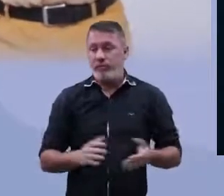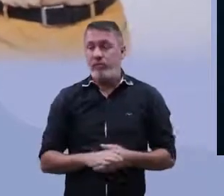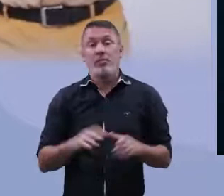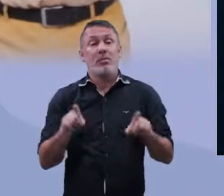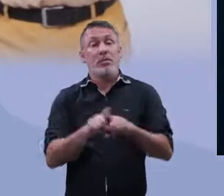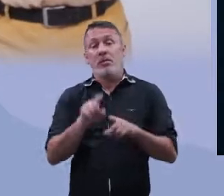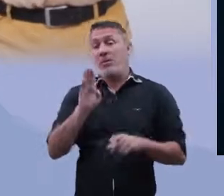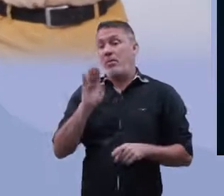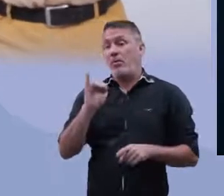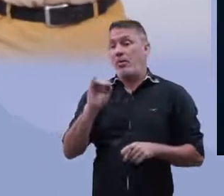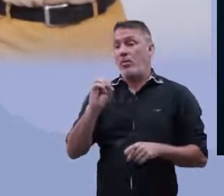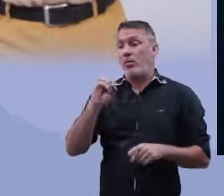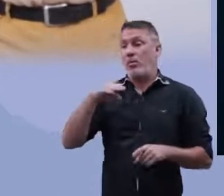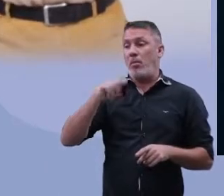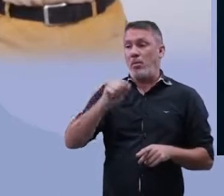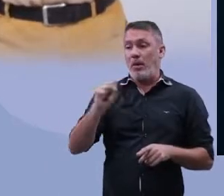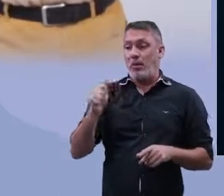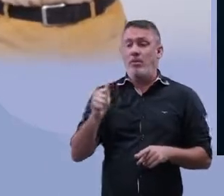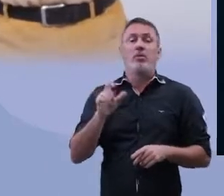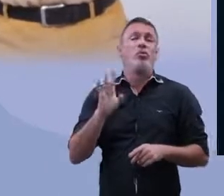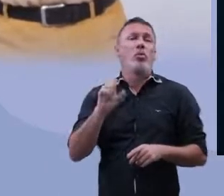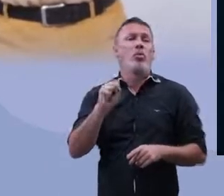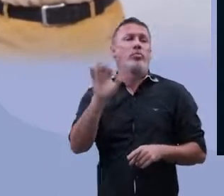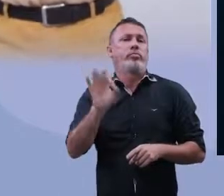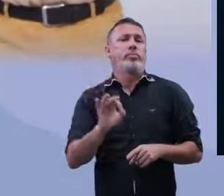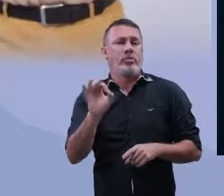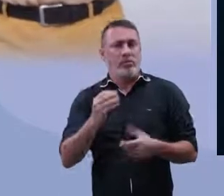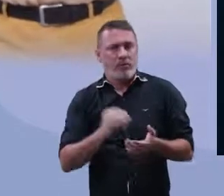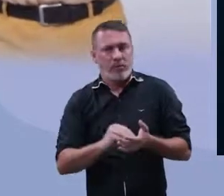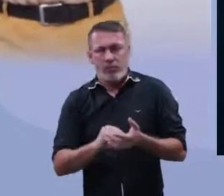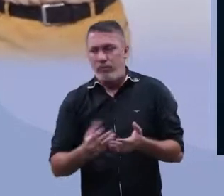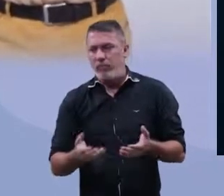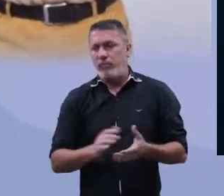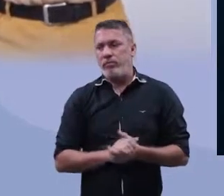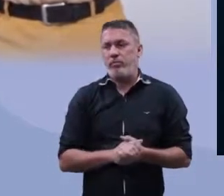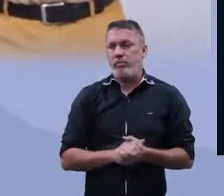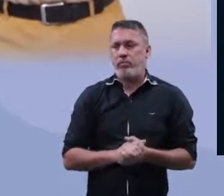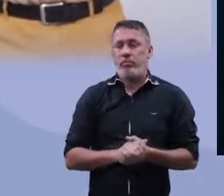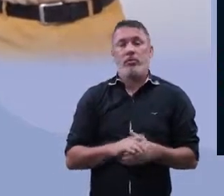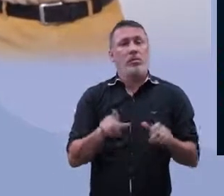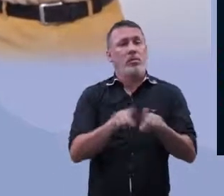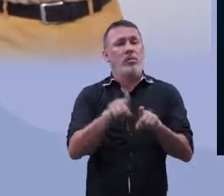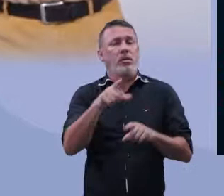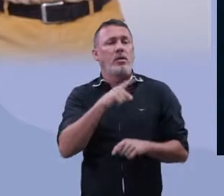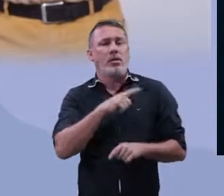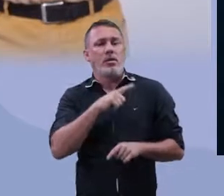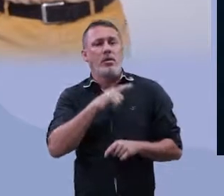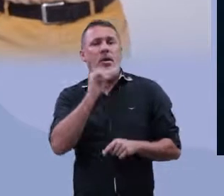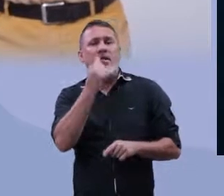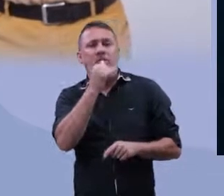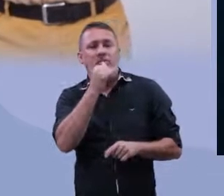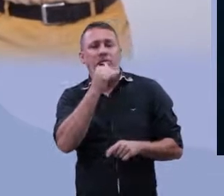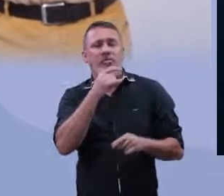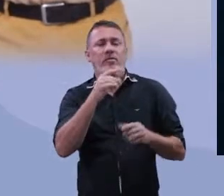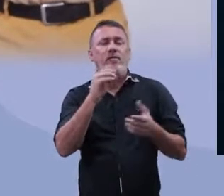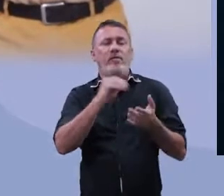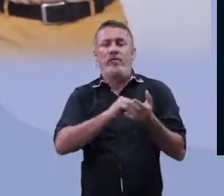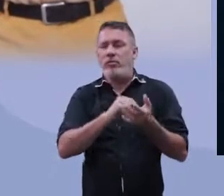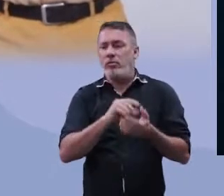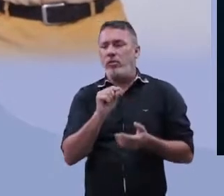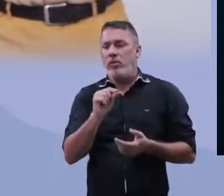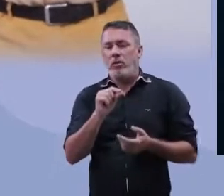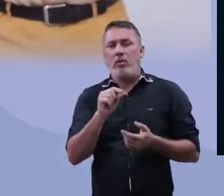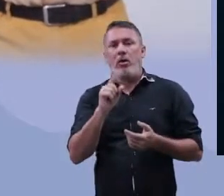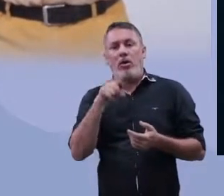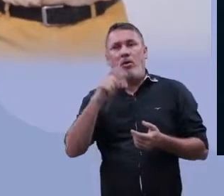biomassa, 8%. Nós vamos ter, por exemplo, a questão, né, da energia, no caso aí,